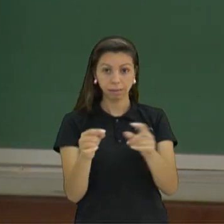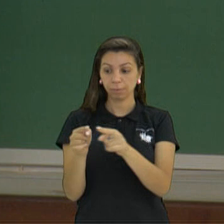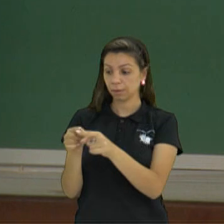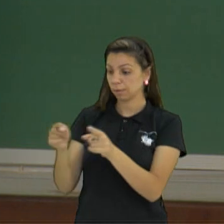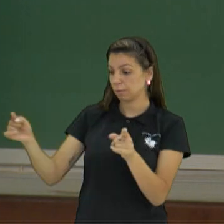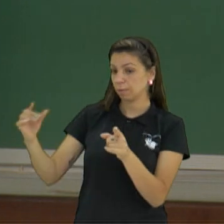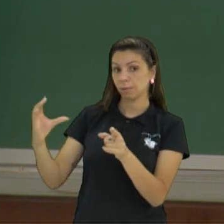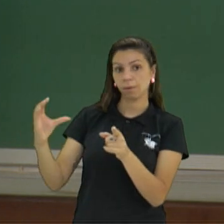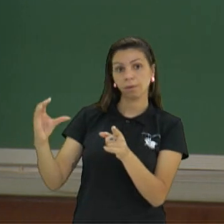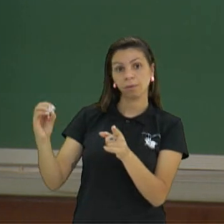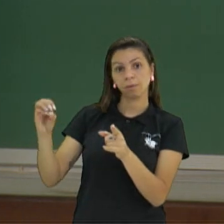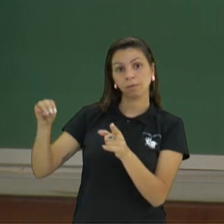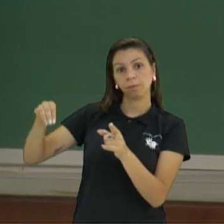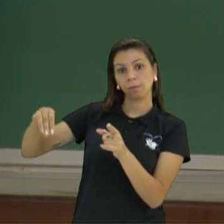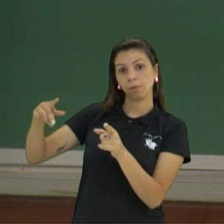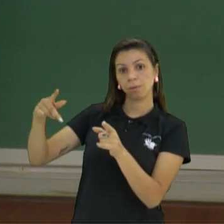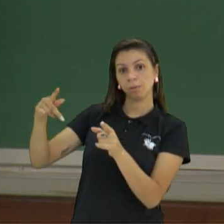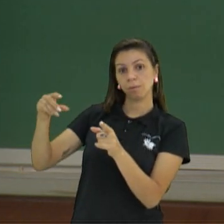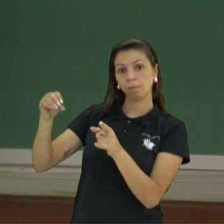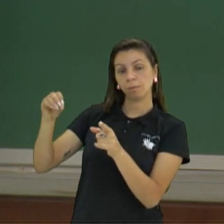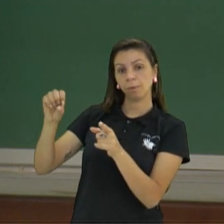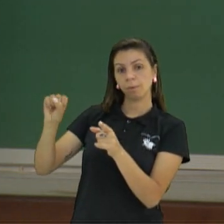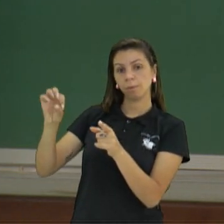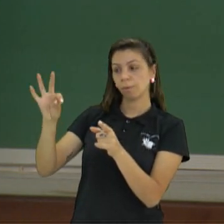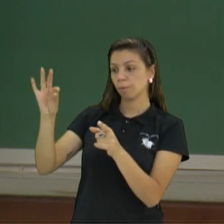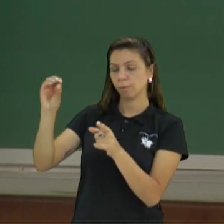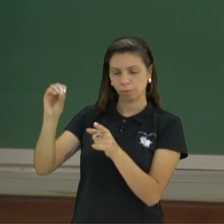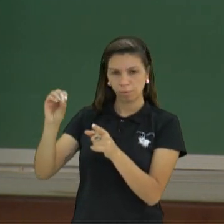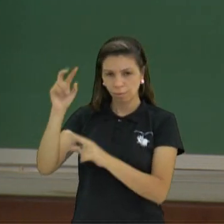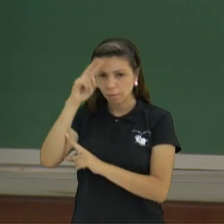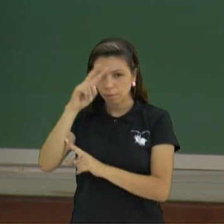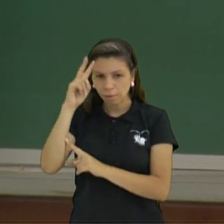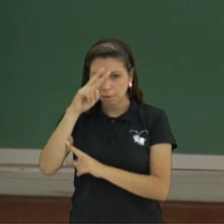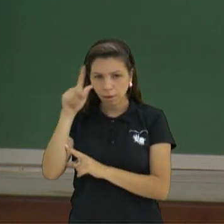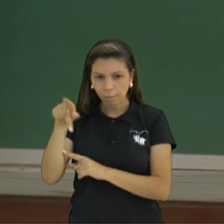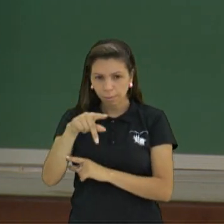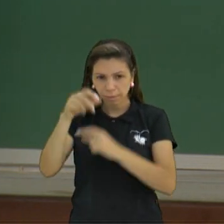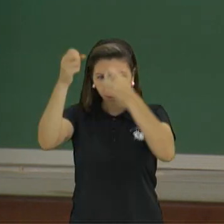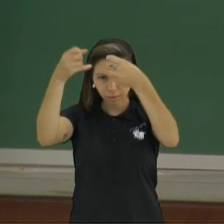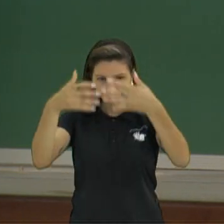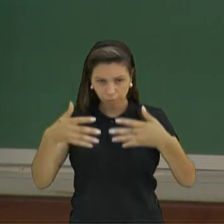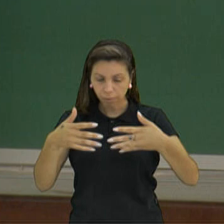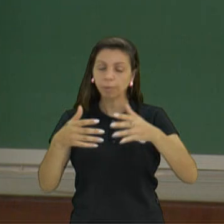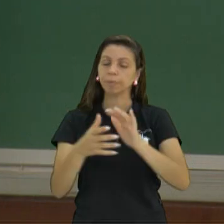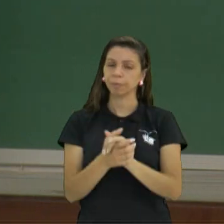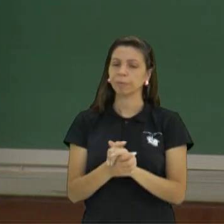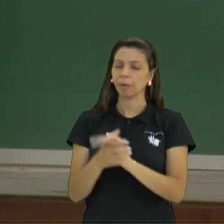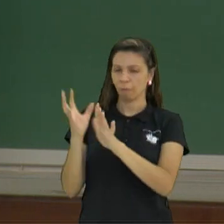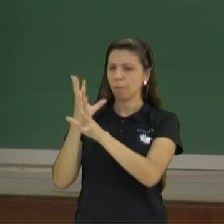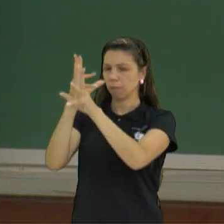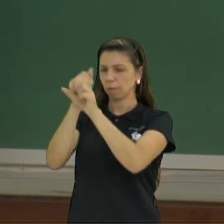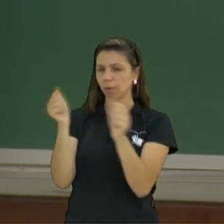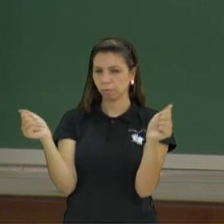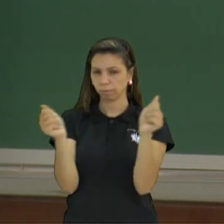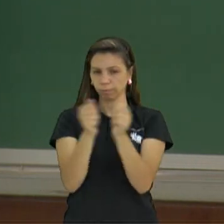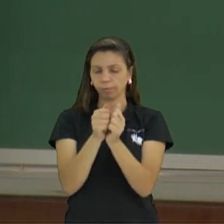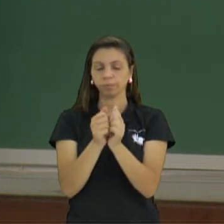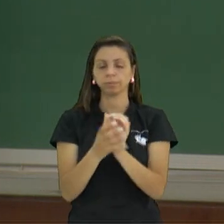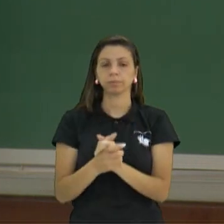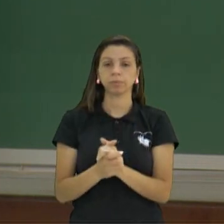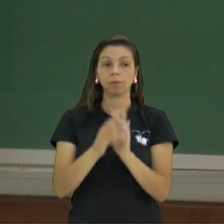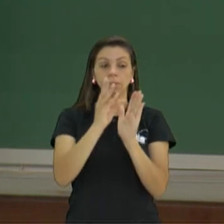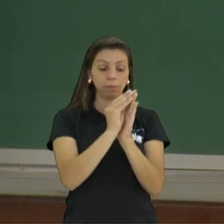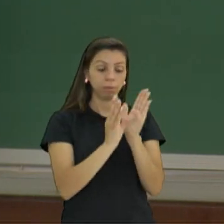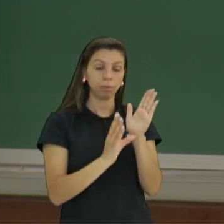período composto. Lembra quando a professora já te explicou? Tá lembrado? A gente vai lembrar junto aqui.